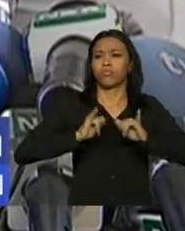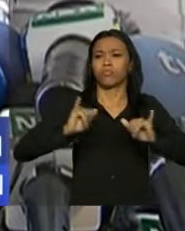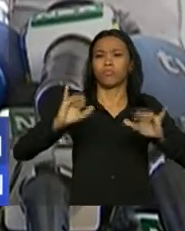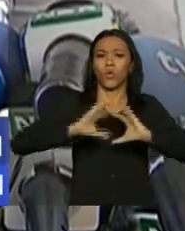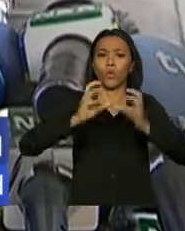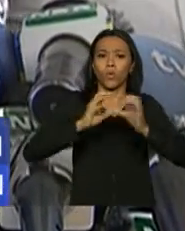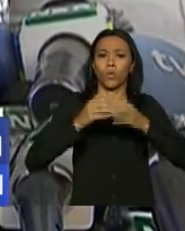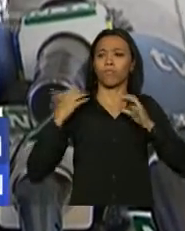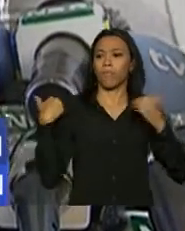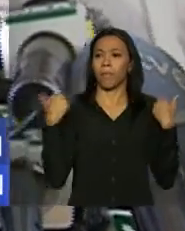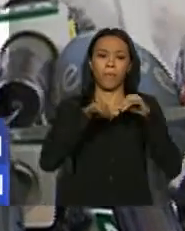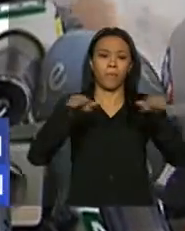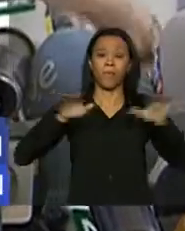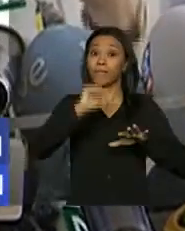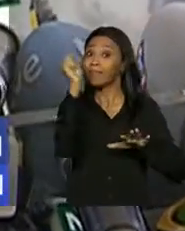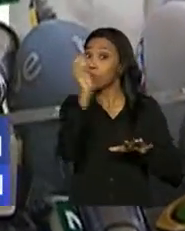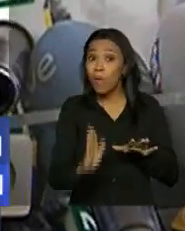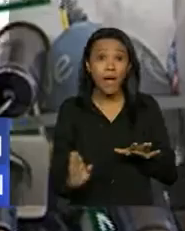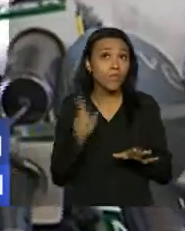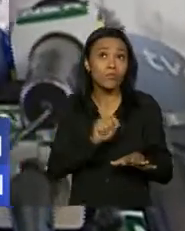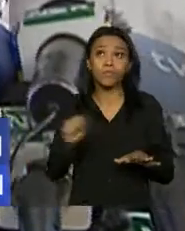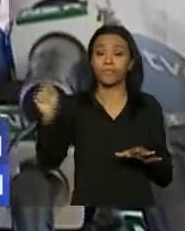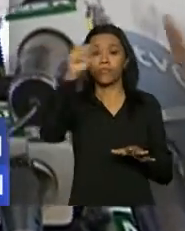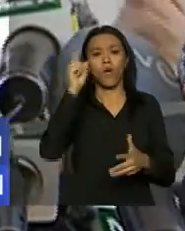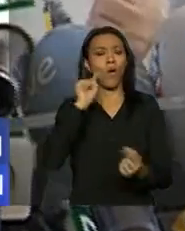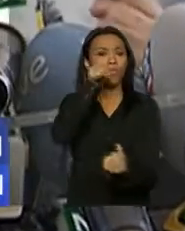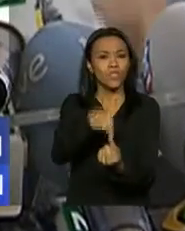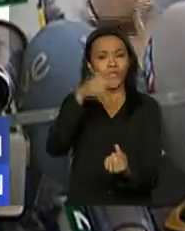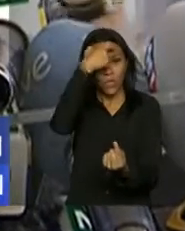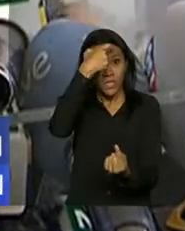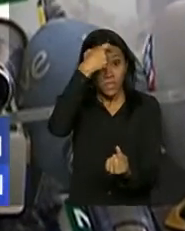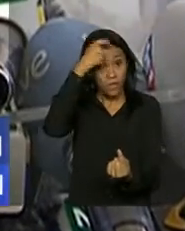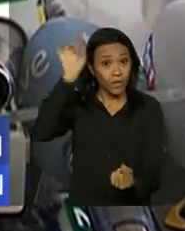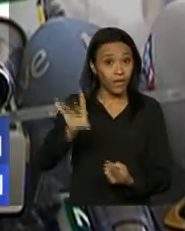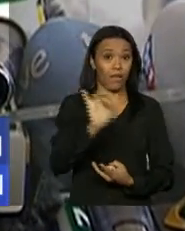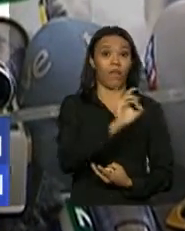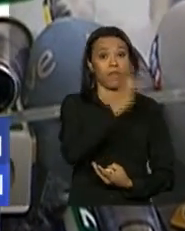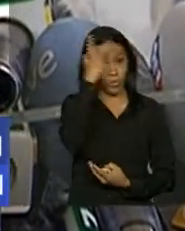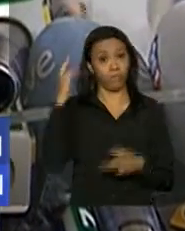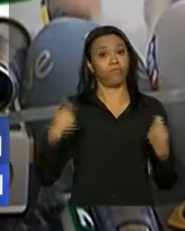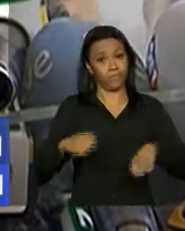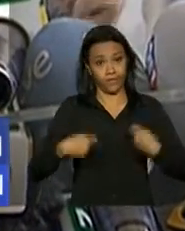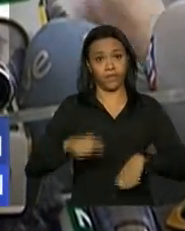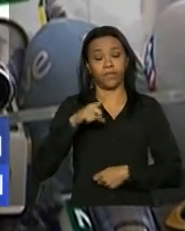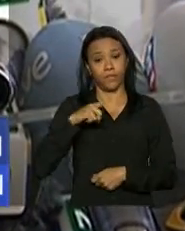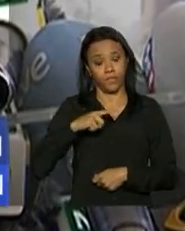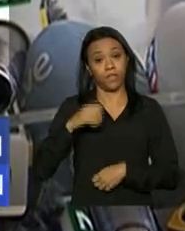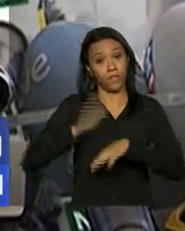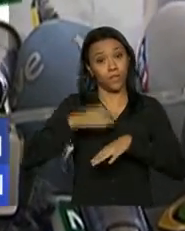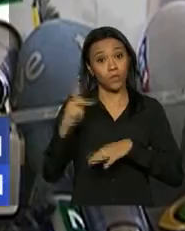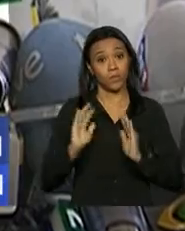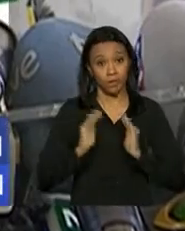um duplo sentido. Ela é de aumento da conscientização que cada um tem de dar conta da sua